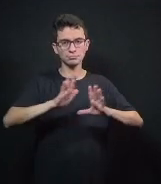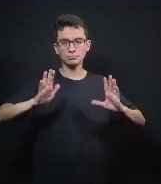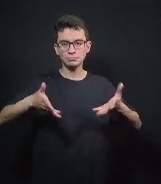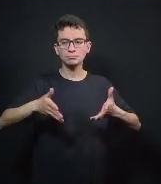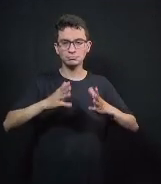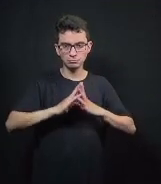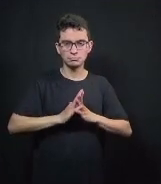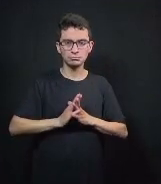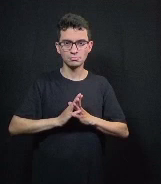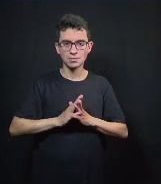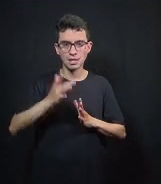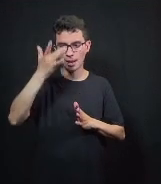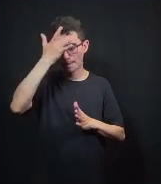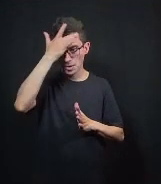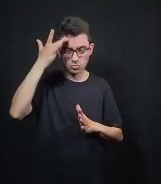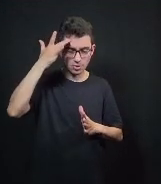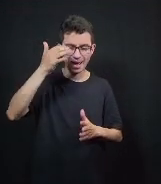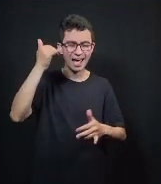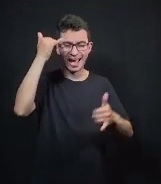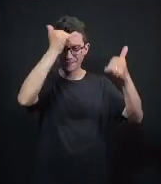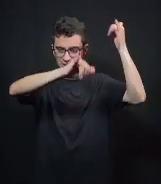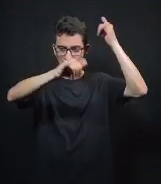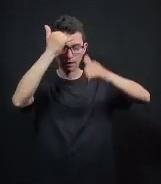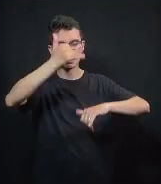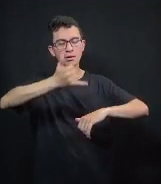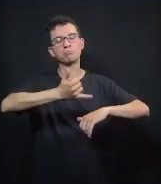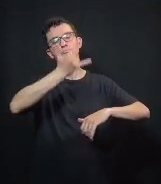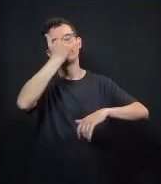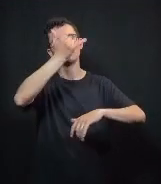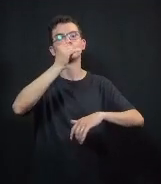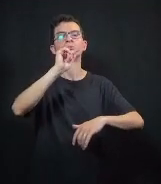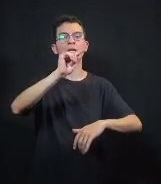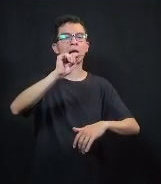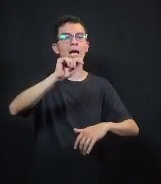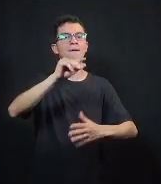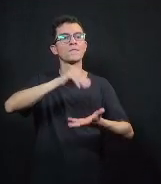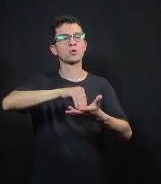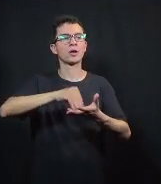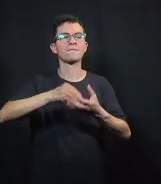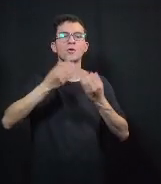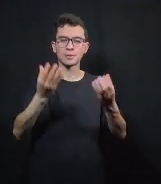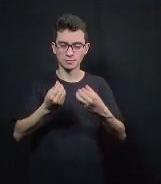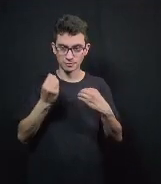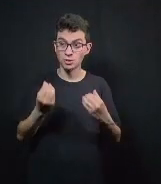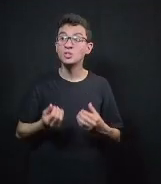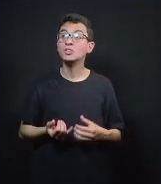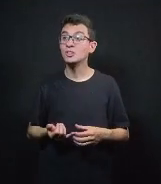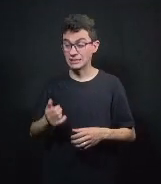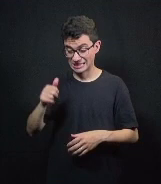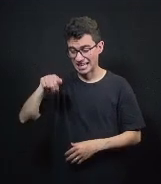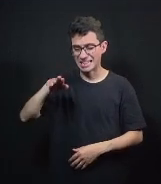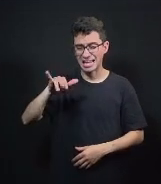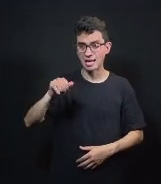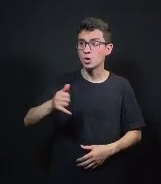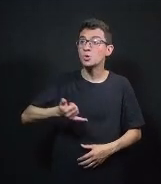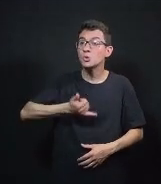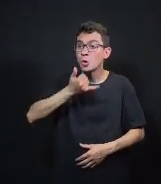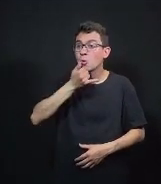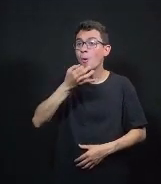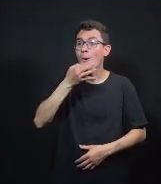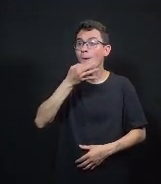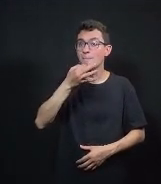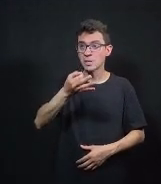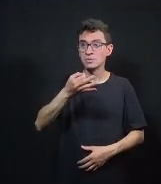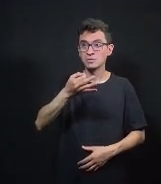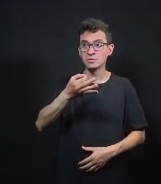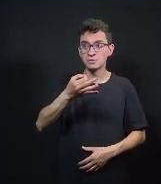pessoas caiam menos ou acreditem menos em desinformação? Posso só, antes de responder essa pergunta, comentar sobre a pergunta? Claro.